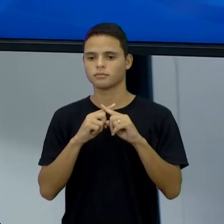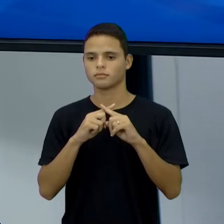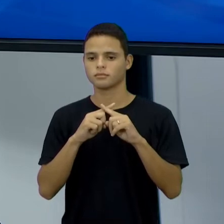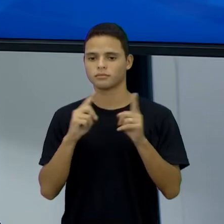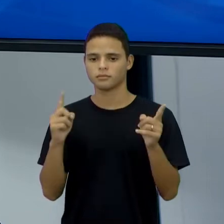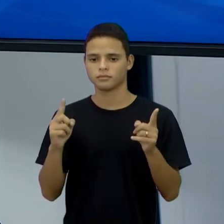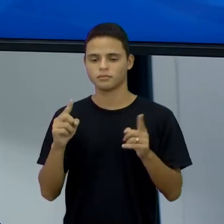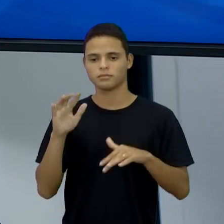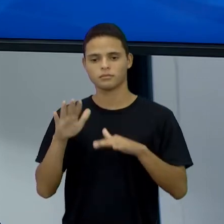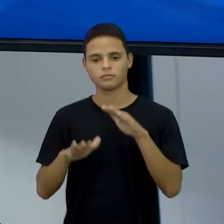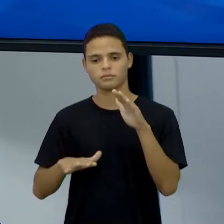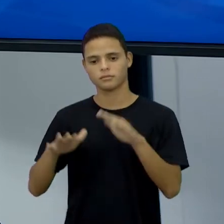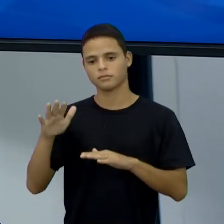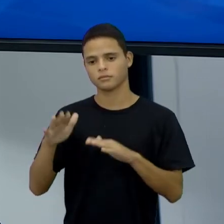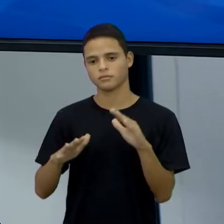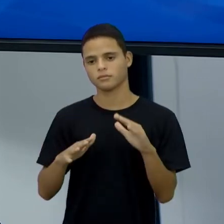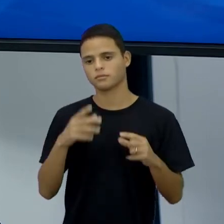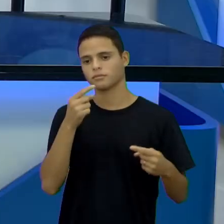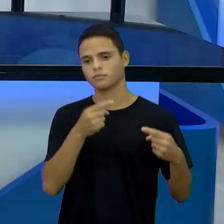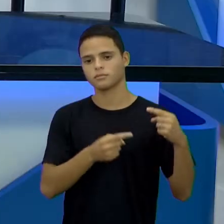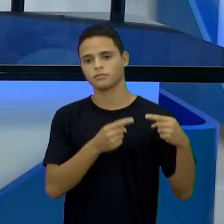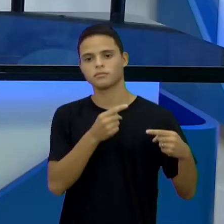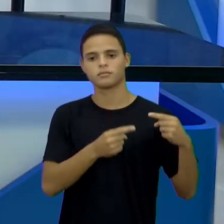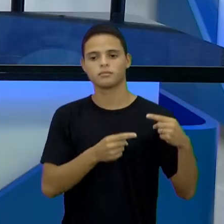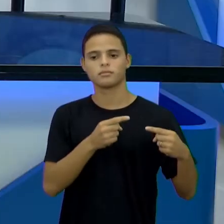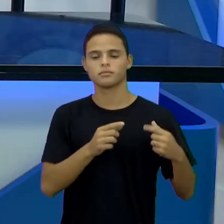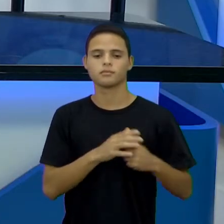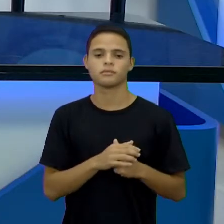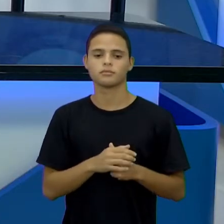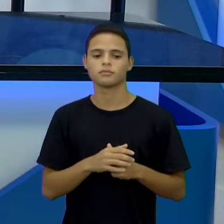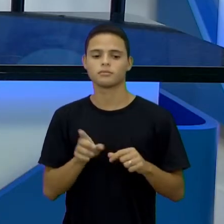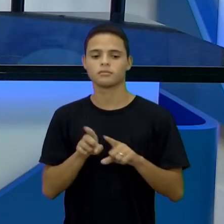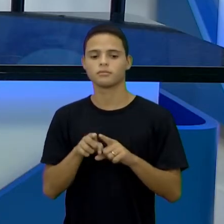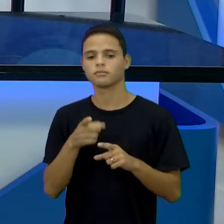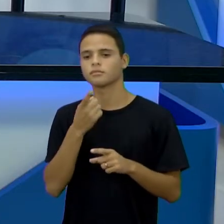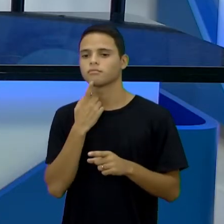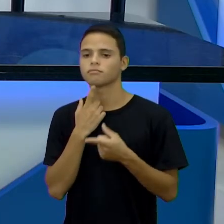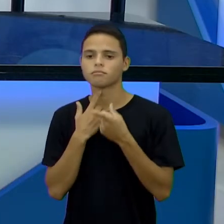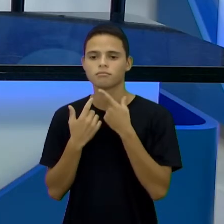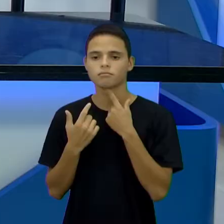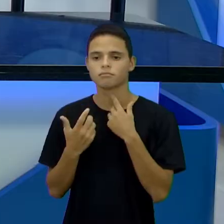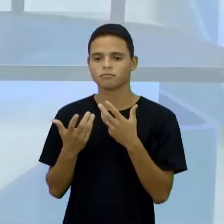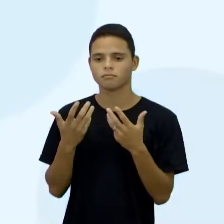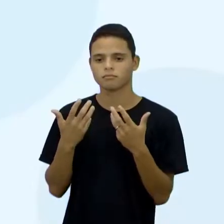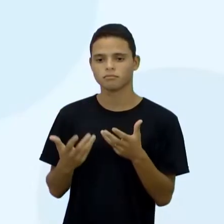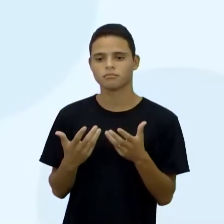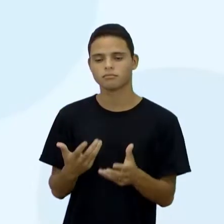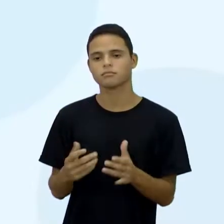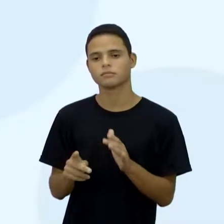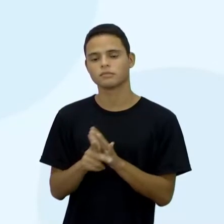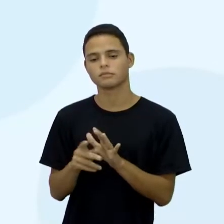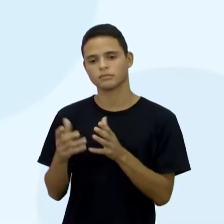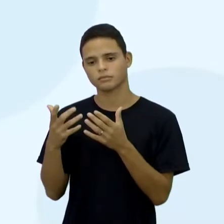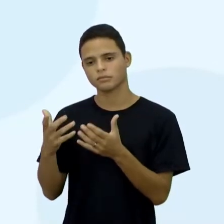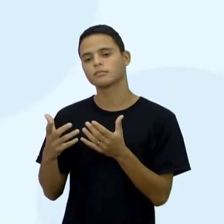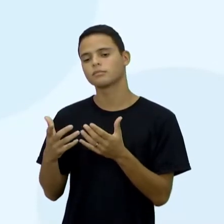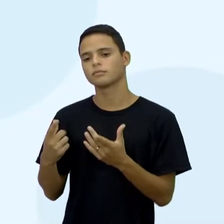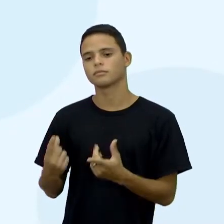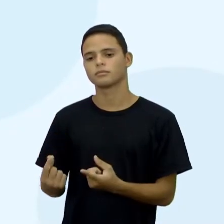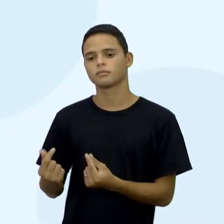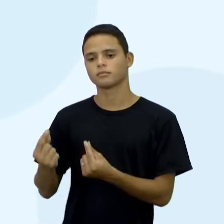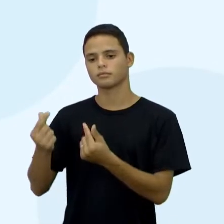eu acho que eu meio que fico debatendo ali. E esse desejo de rápido crescimento profissional e financeiro é isso. Tipo, eu quero estar milionária